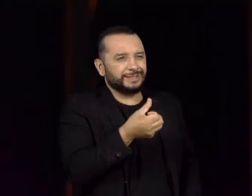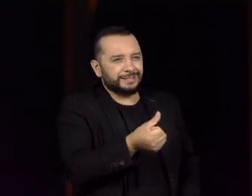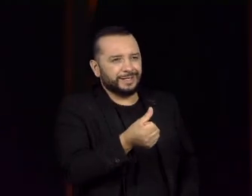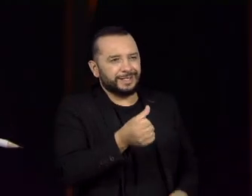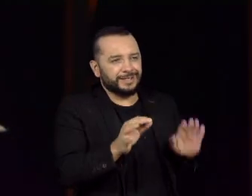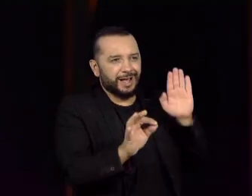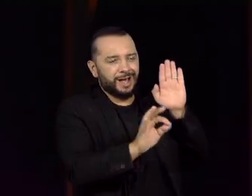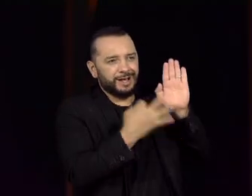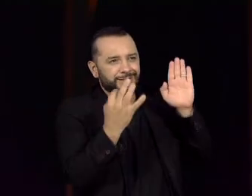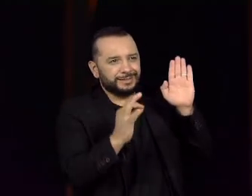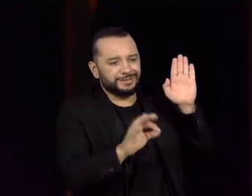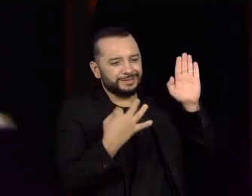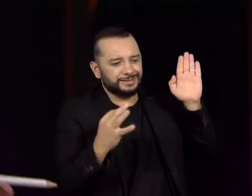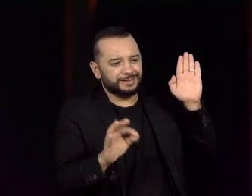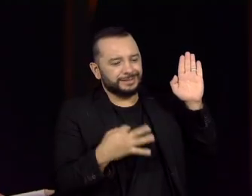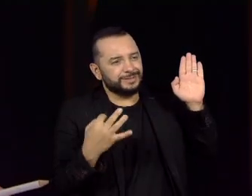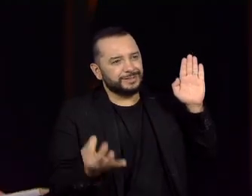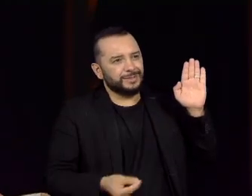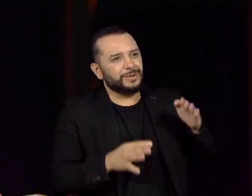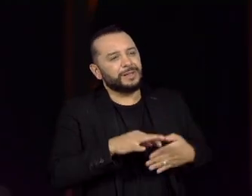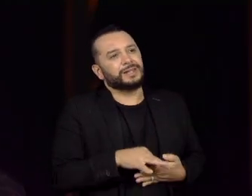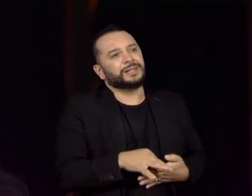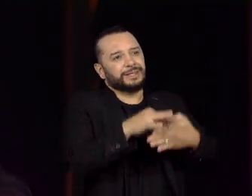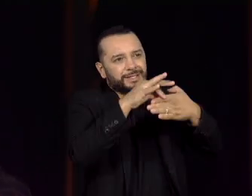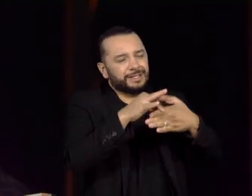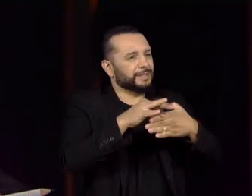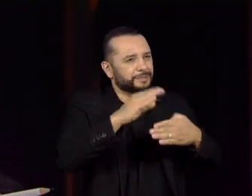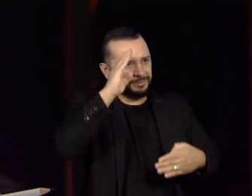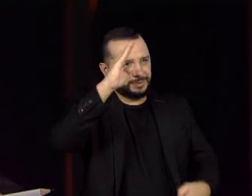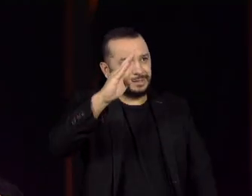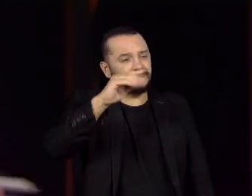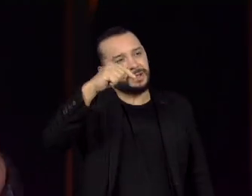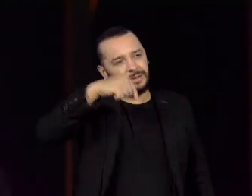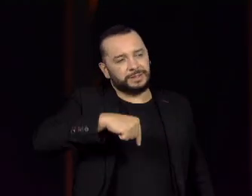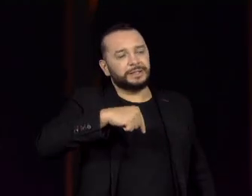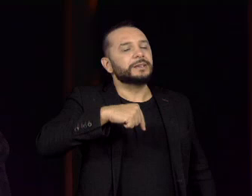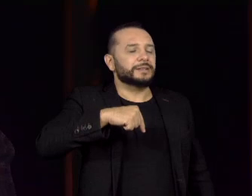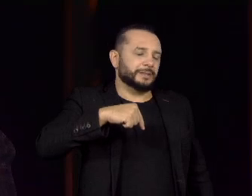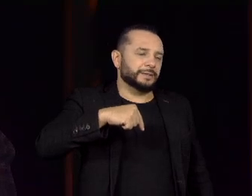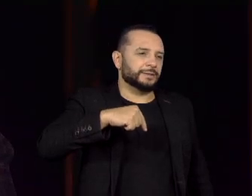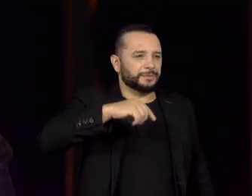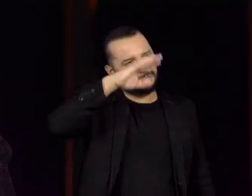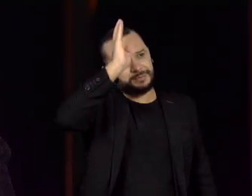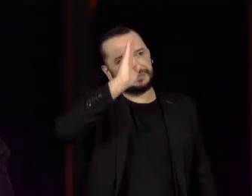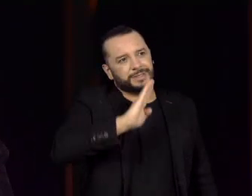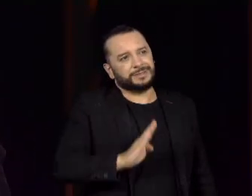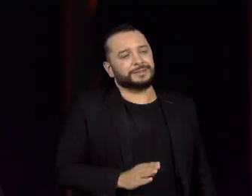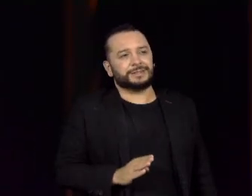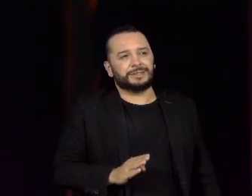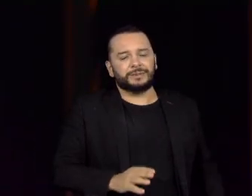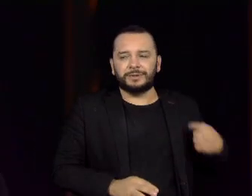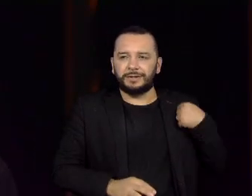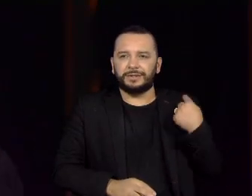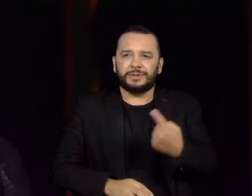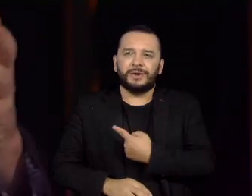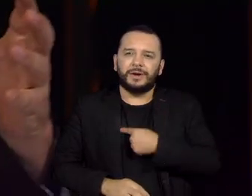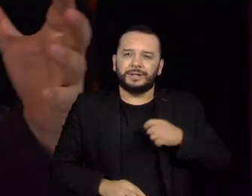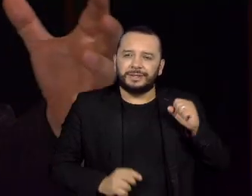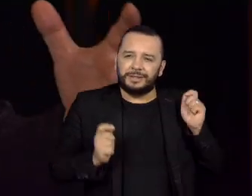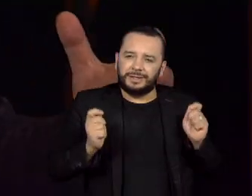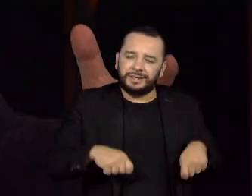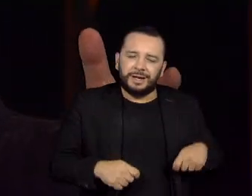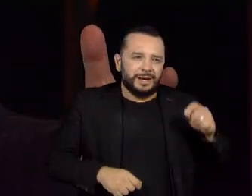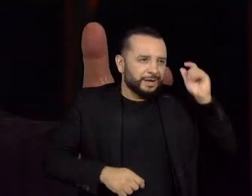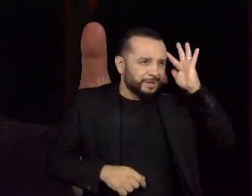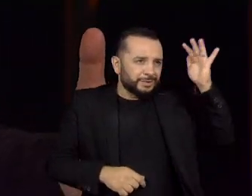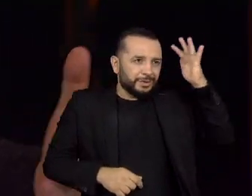as principais forças e lideranças apontadas para essa sucessão, podemos sonhar com uma união